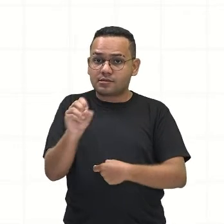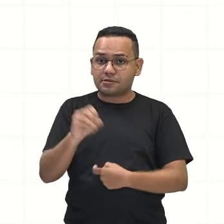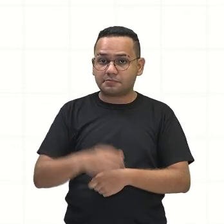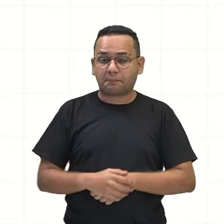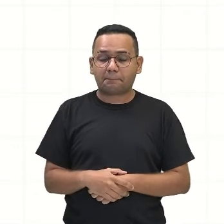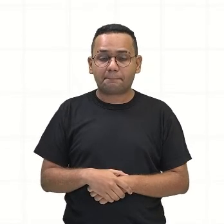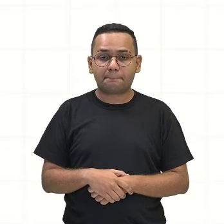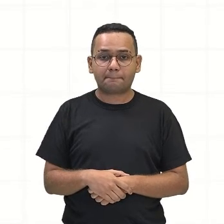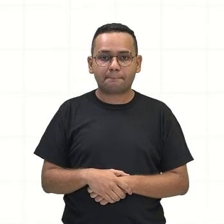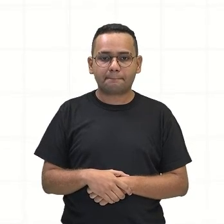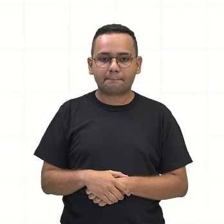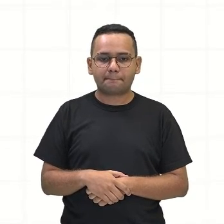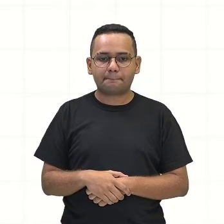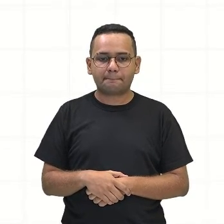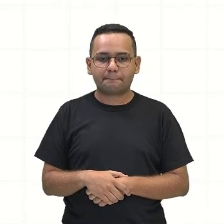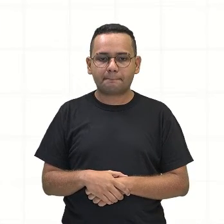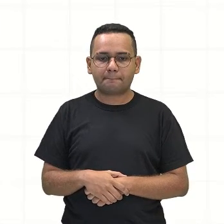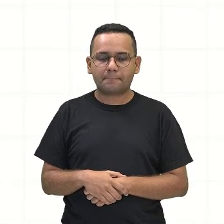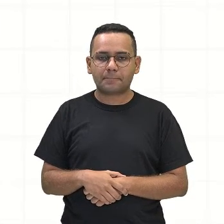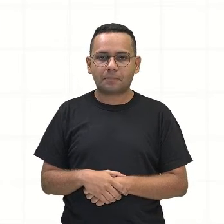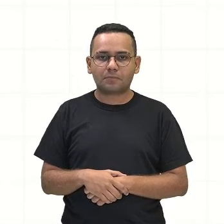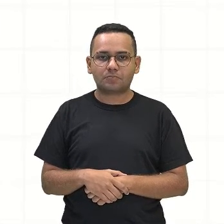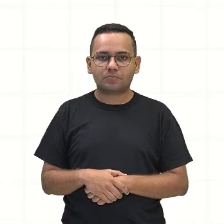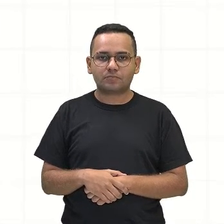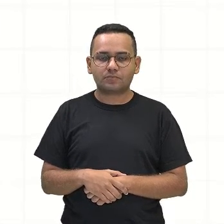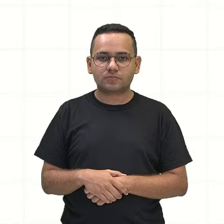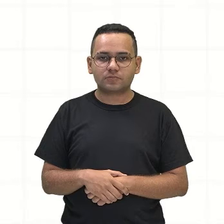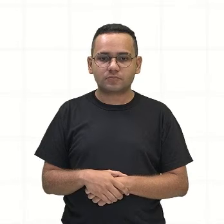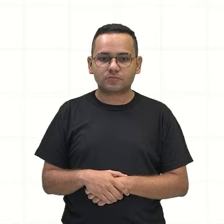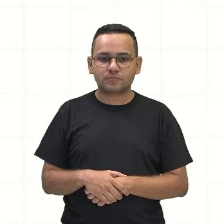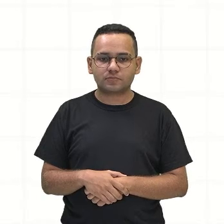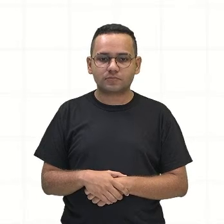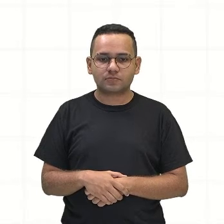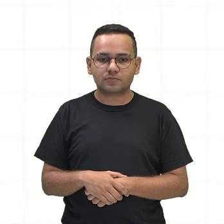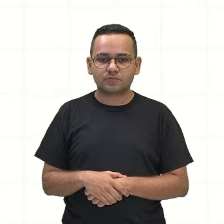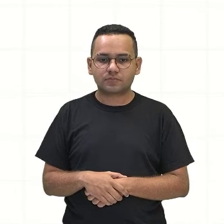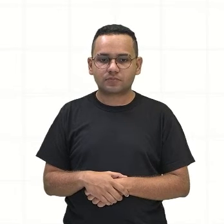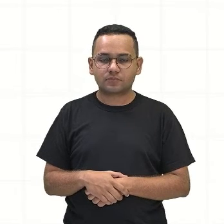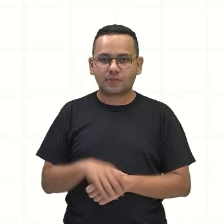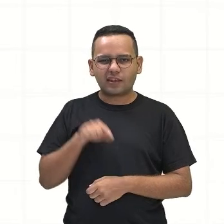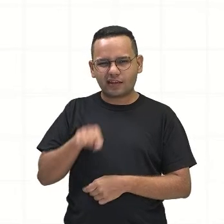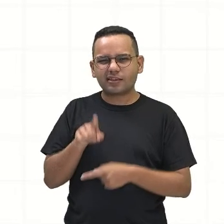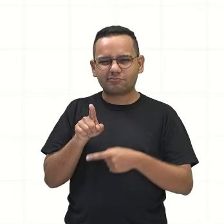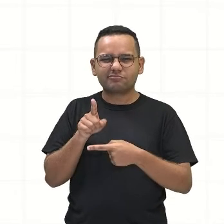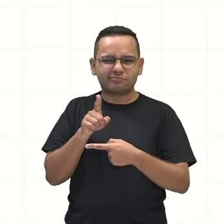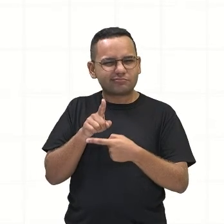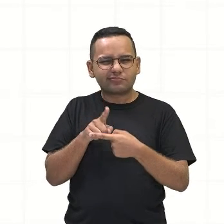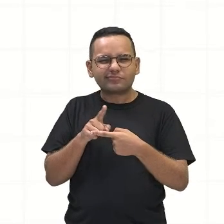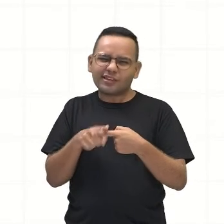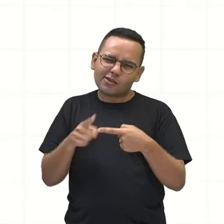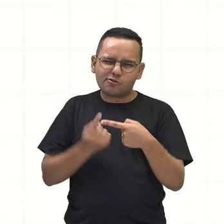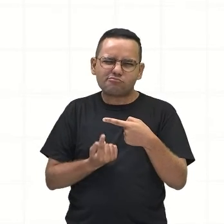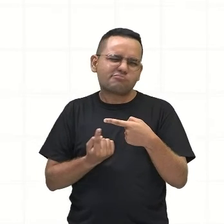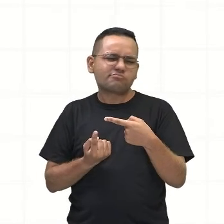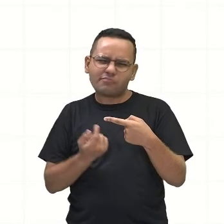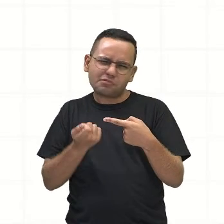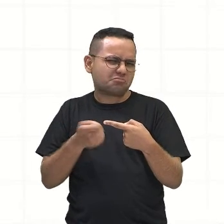Tá? Você pode, então, aqui é número, né, se você quiser colocar, não há necessidade,